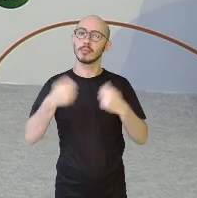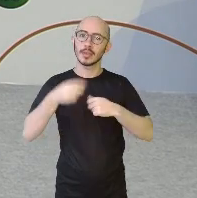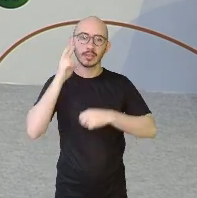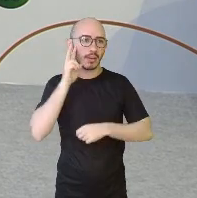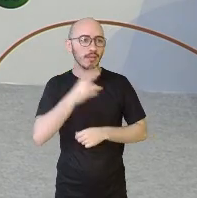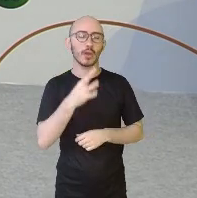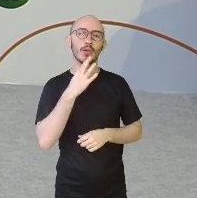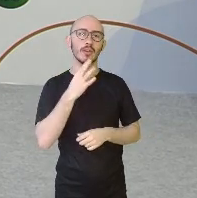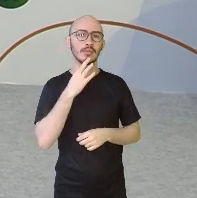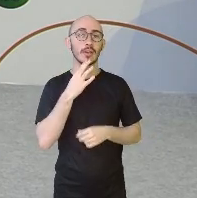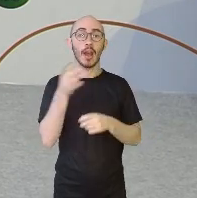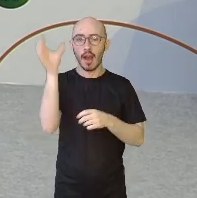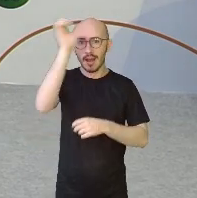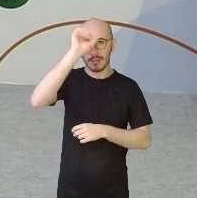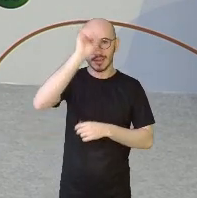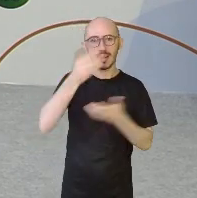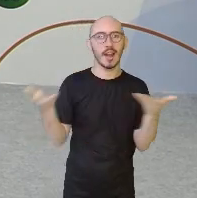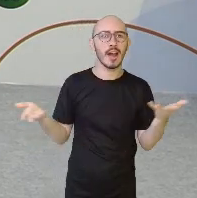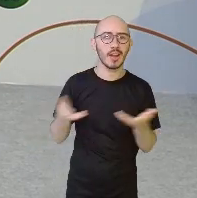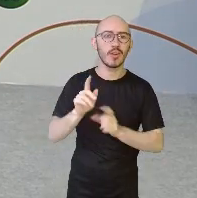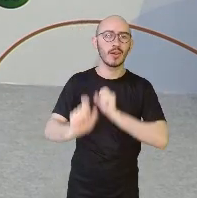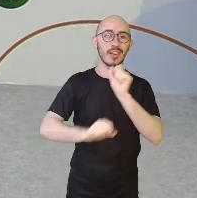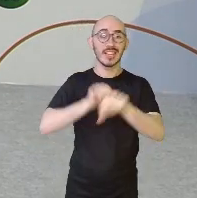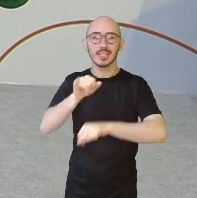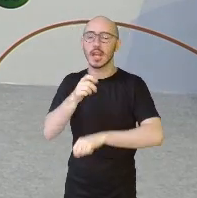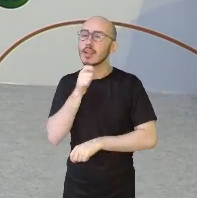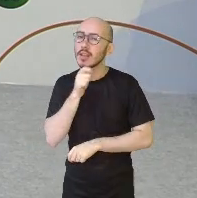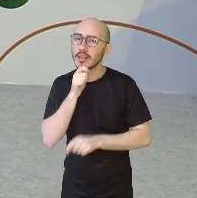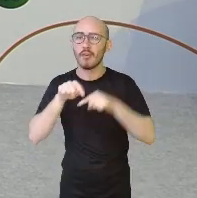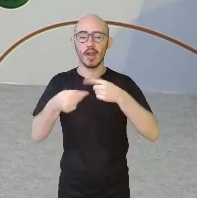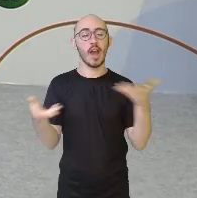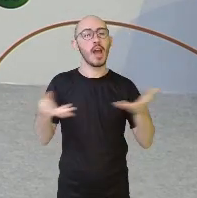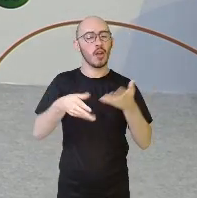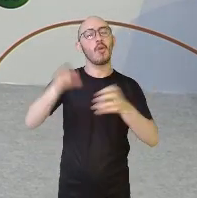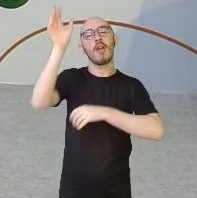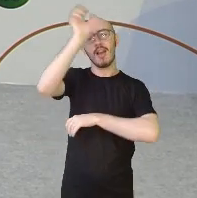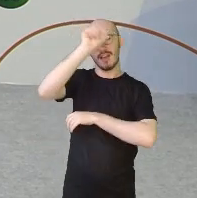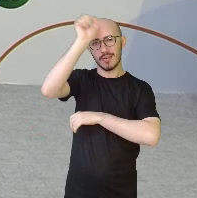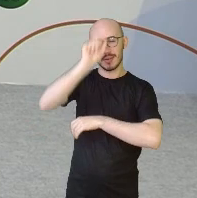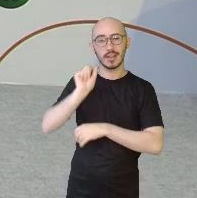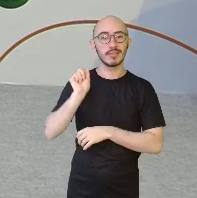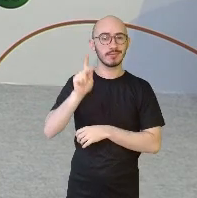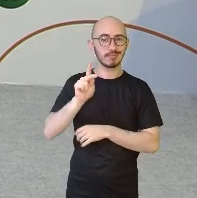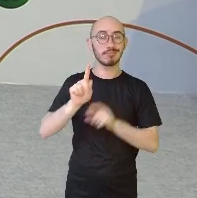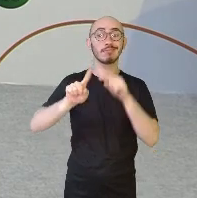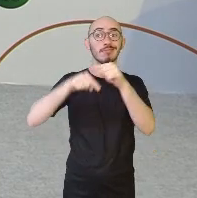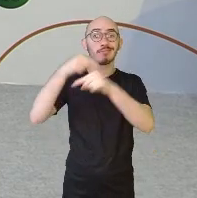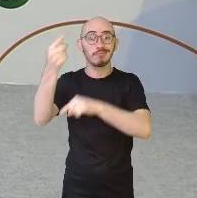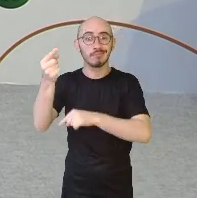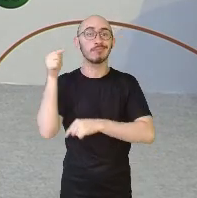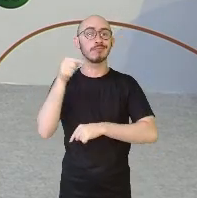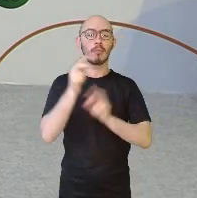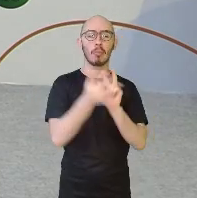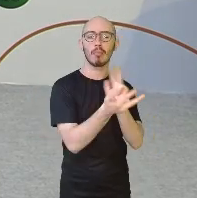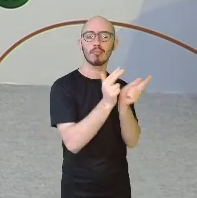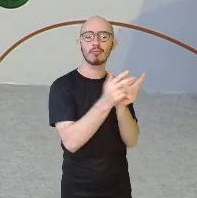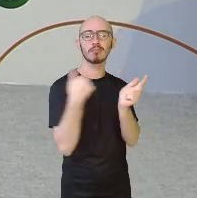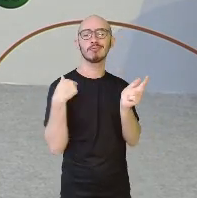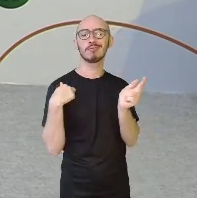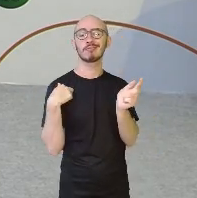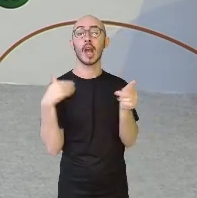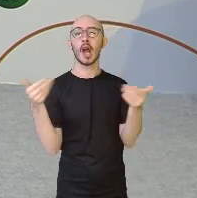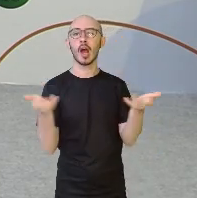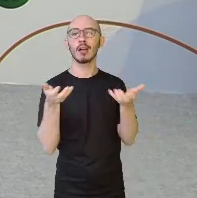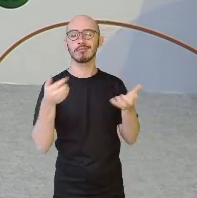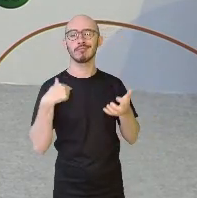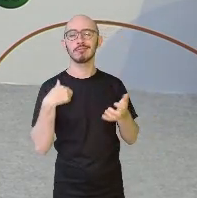vai aprender. Se não fez, se não jogou, aprenda esse movimento agora, que quando tiver uma próxima roda de capoeira que você vê e você participar, você já vai saber